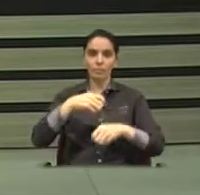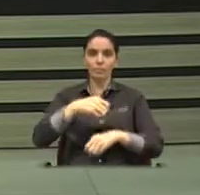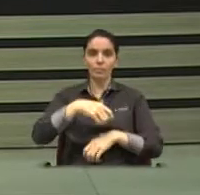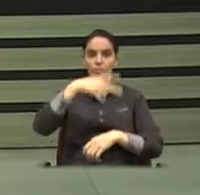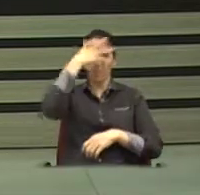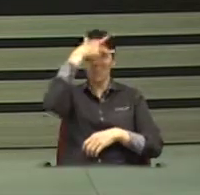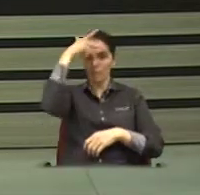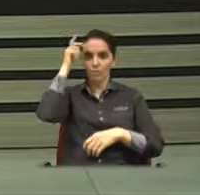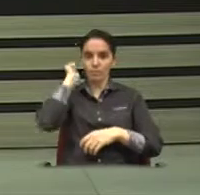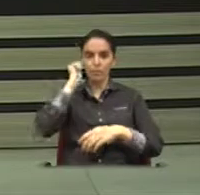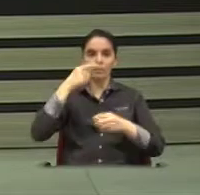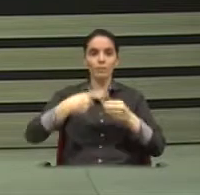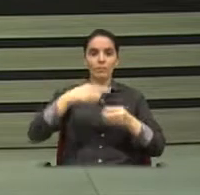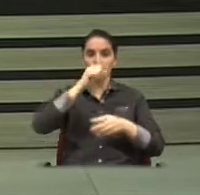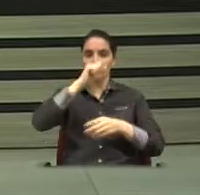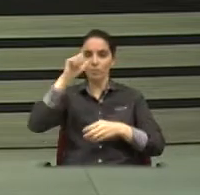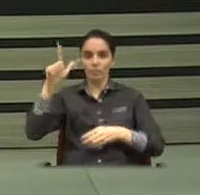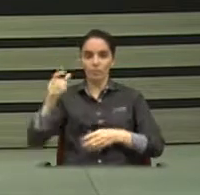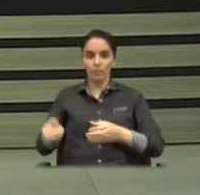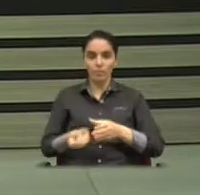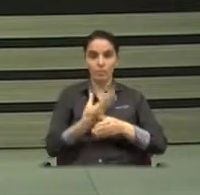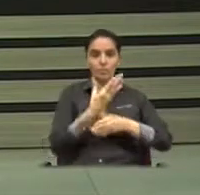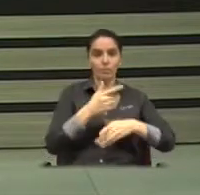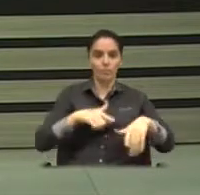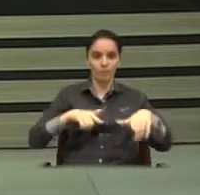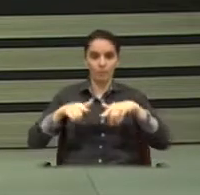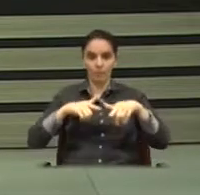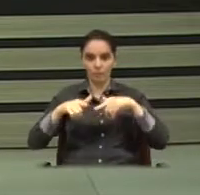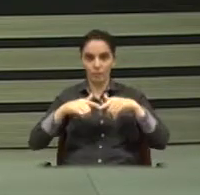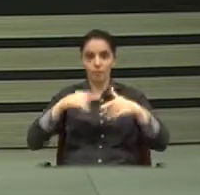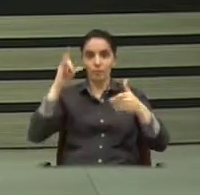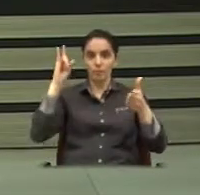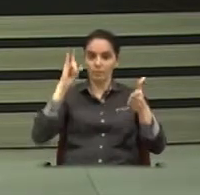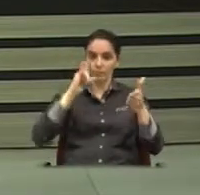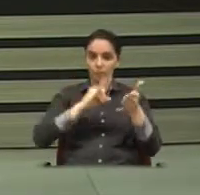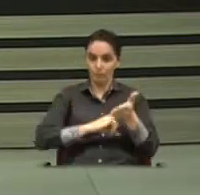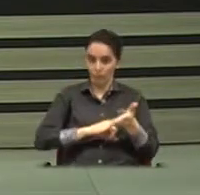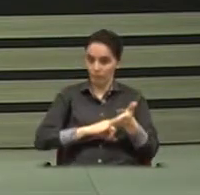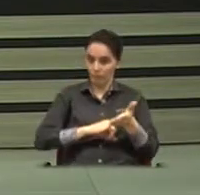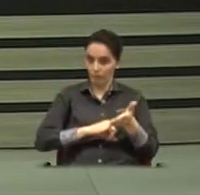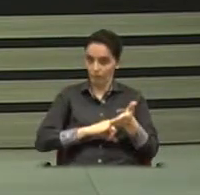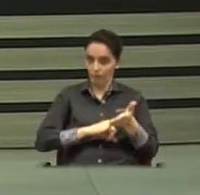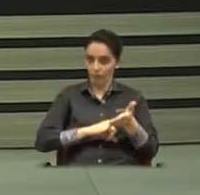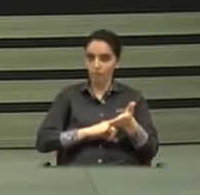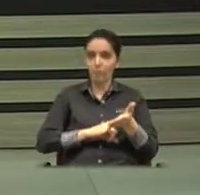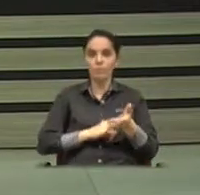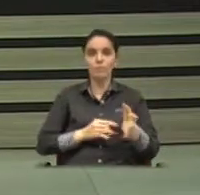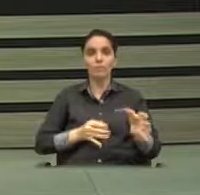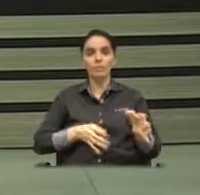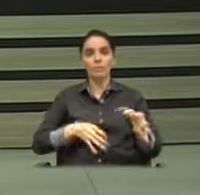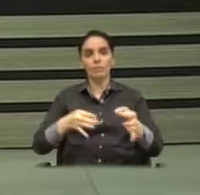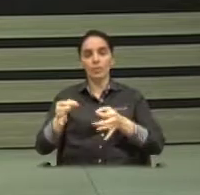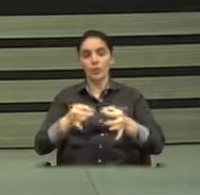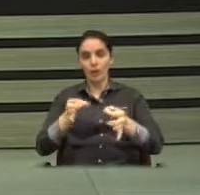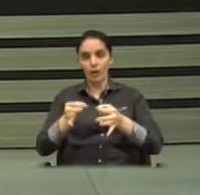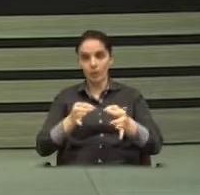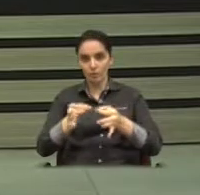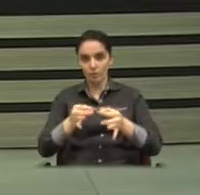Prefeitura Municipal de Limeira, cria os cargos em comissão e as funções